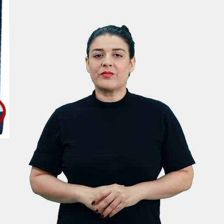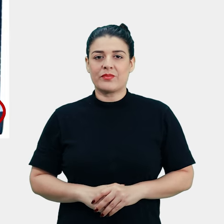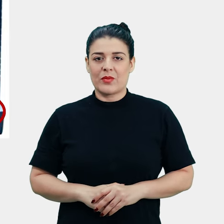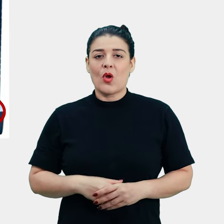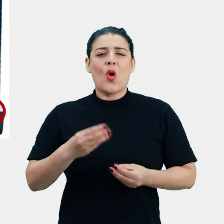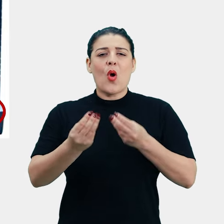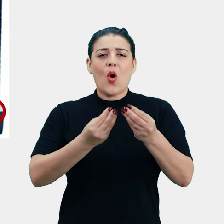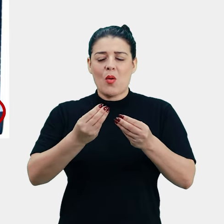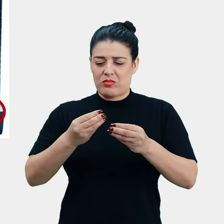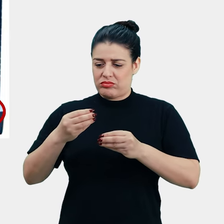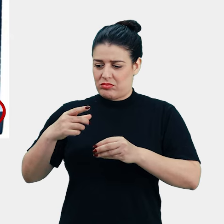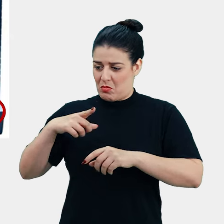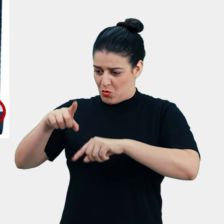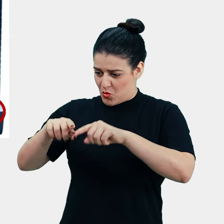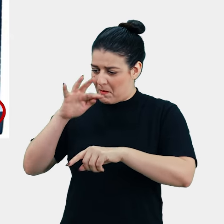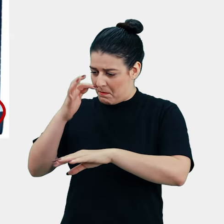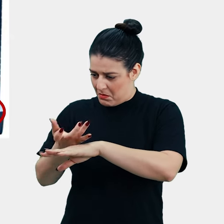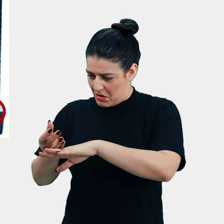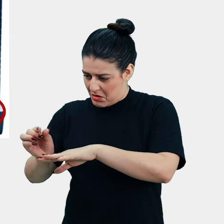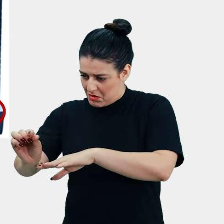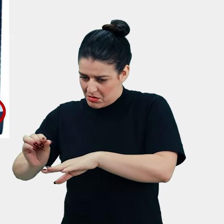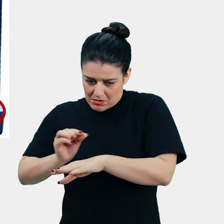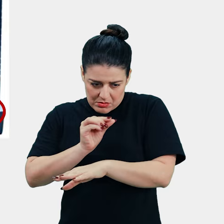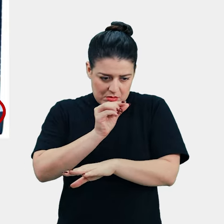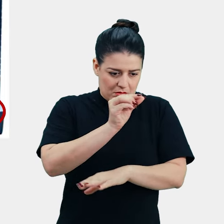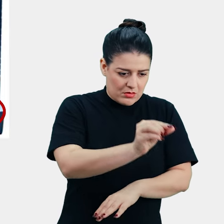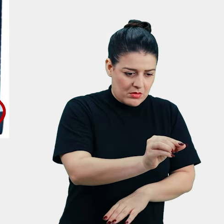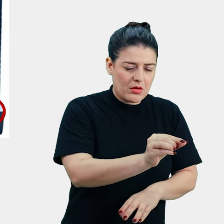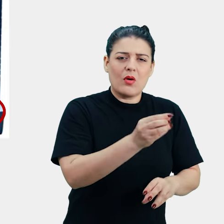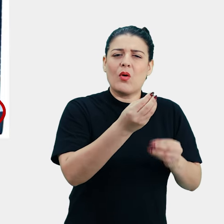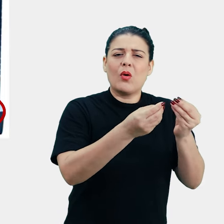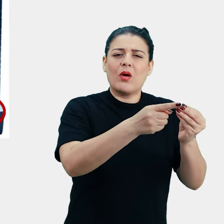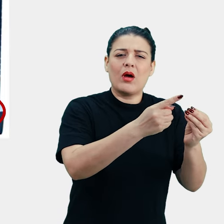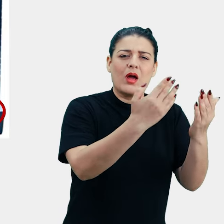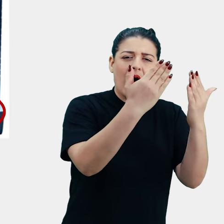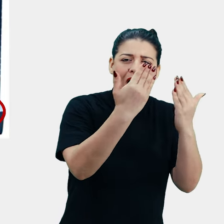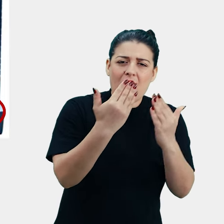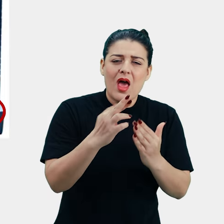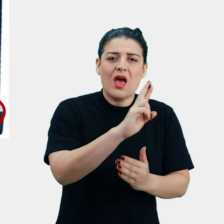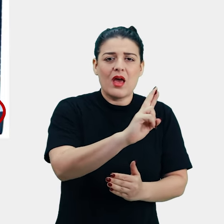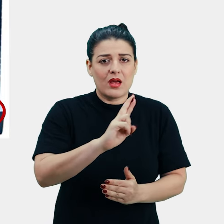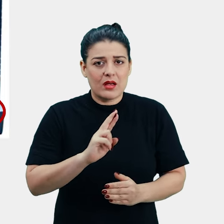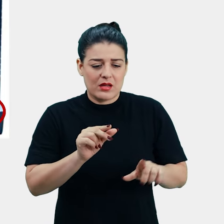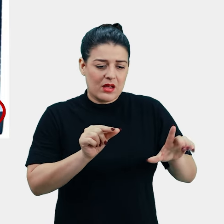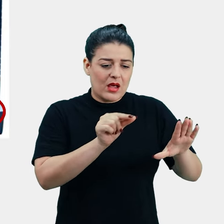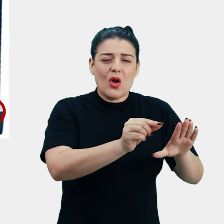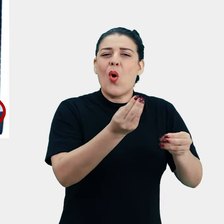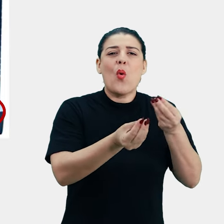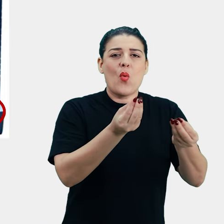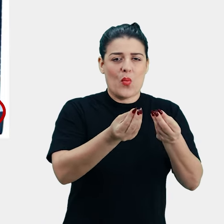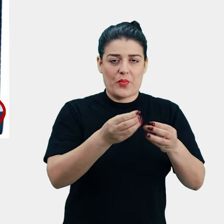da amostra, tá? Como são essas análises, né, dessas amostras, a inserção dessas